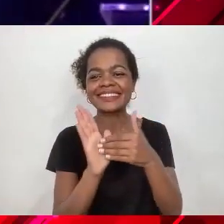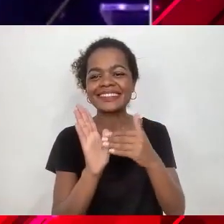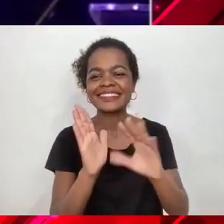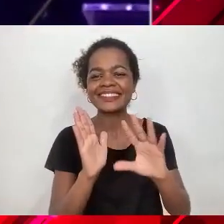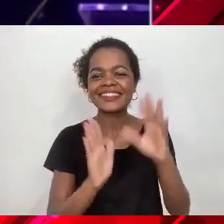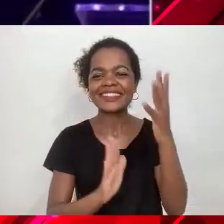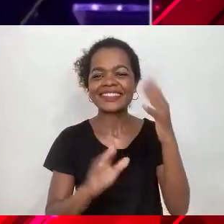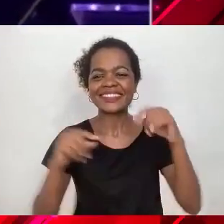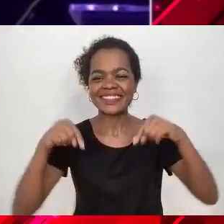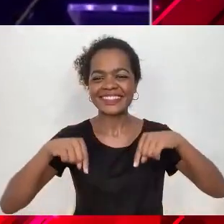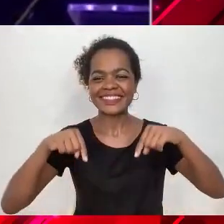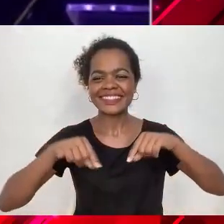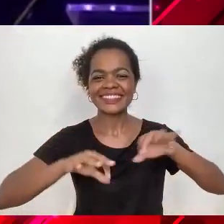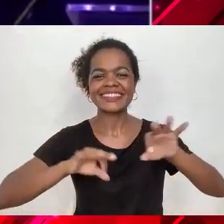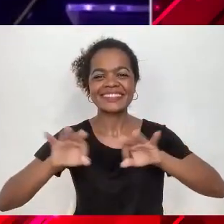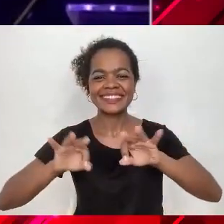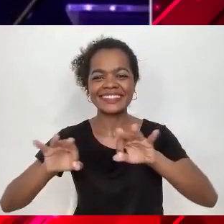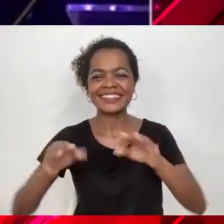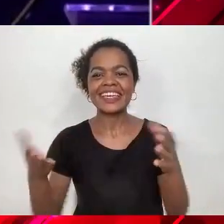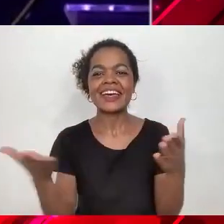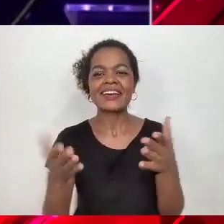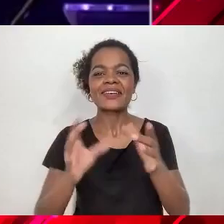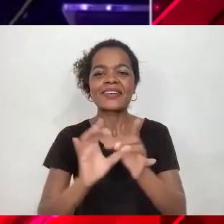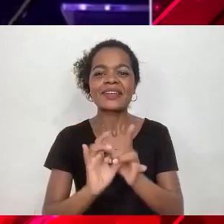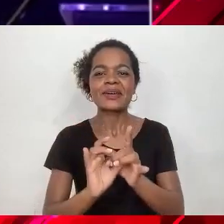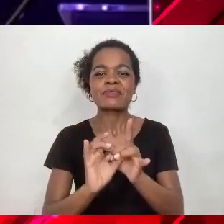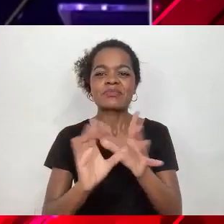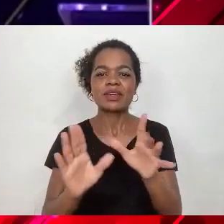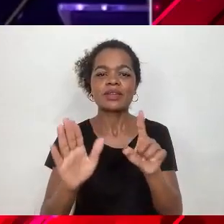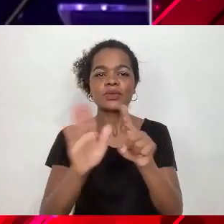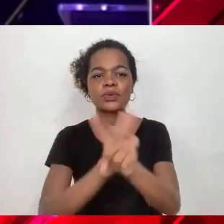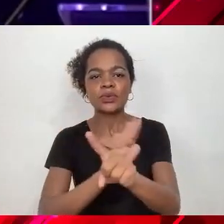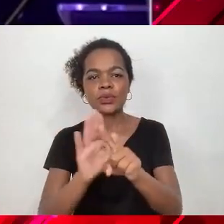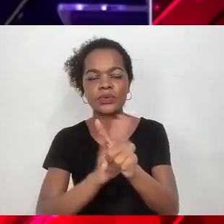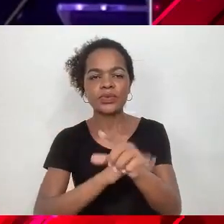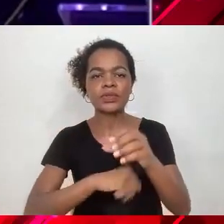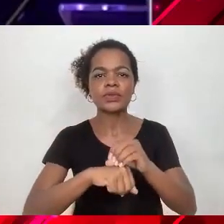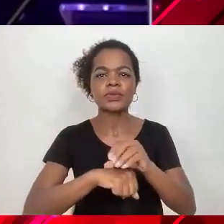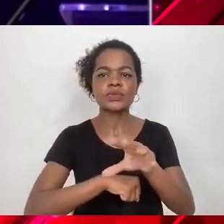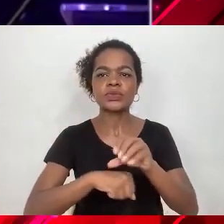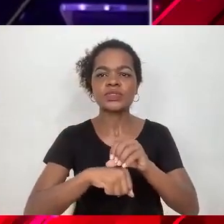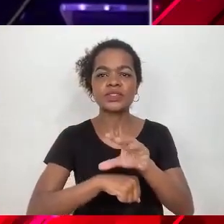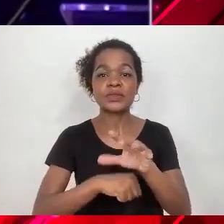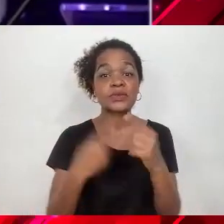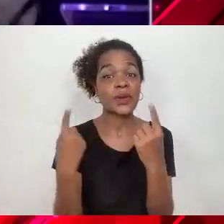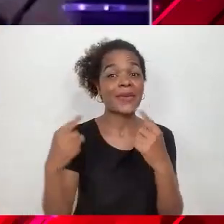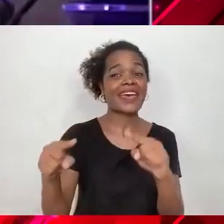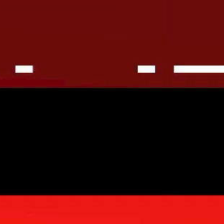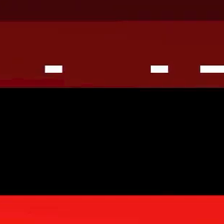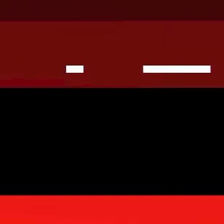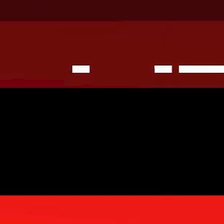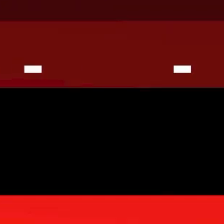E é isso. Deixo agora aberto para dúvidas, sugestões ou ameaças.